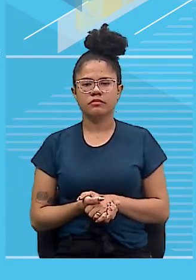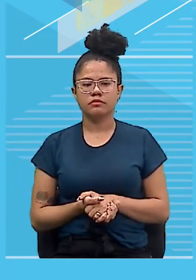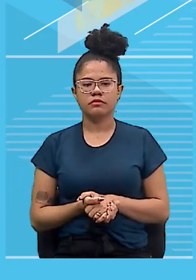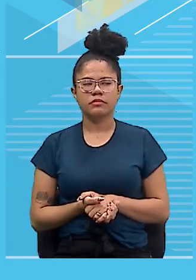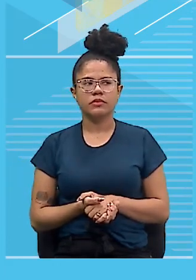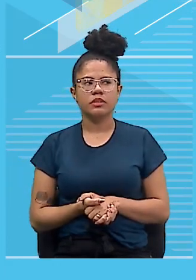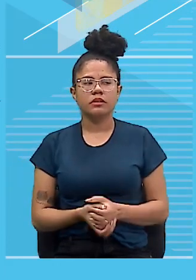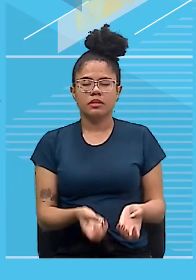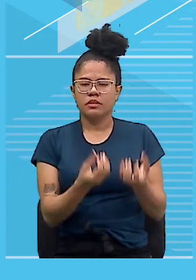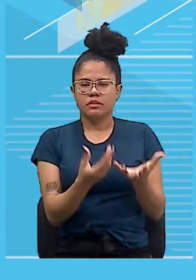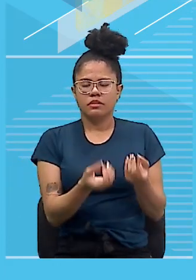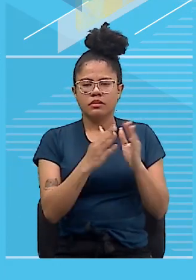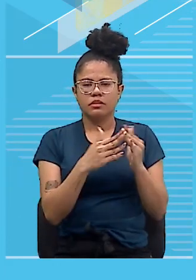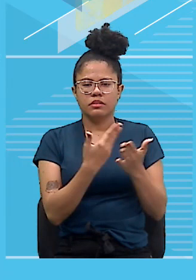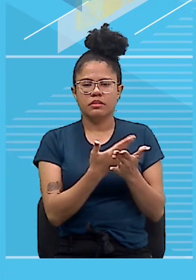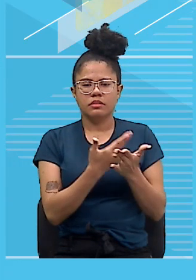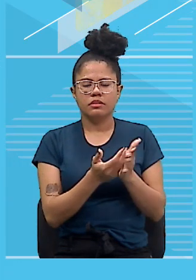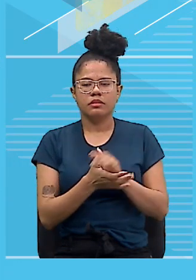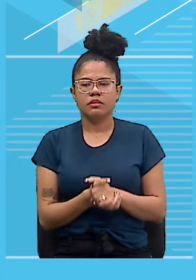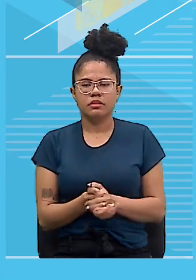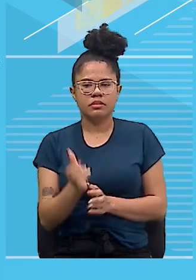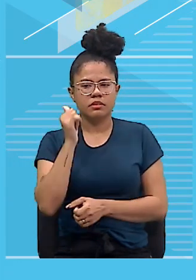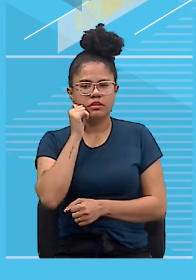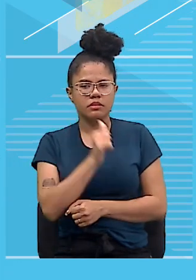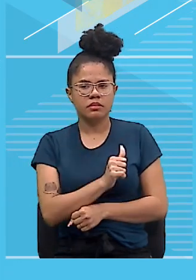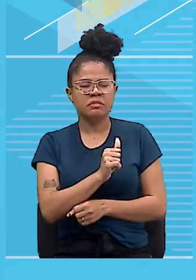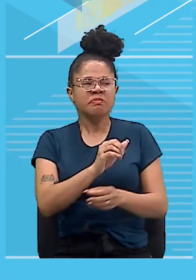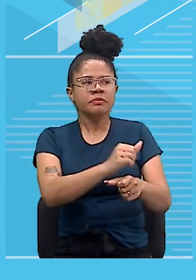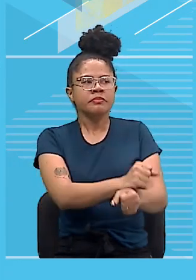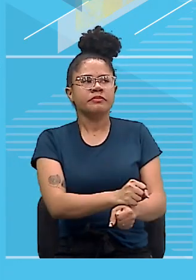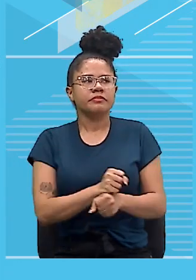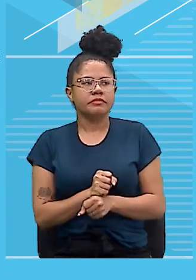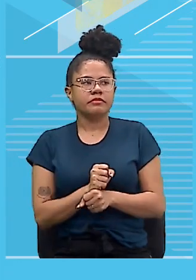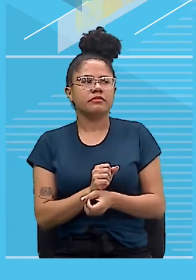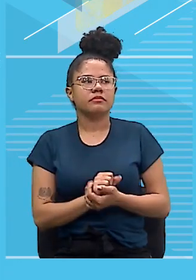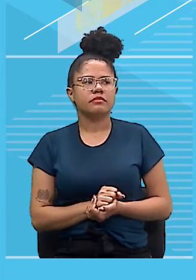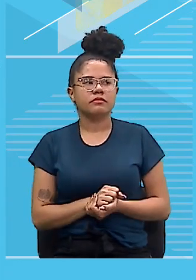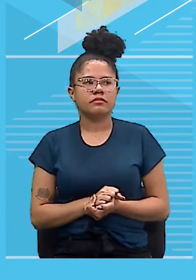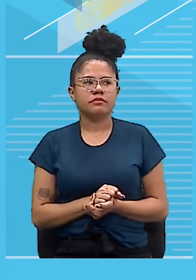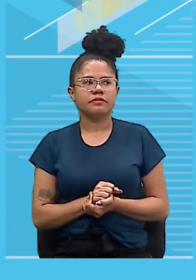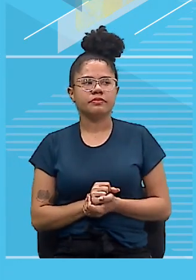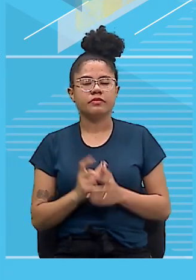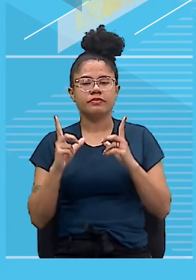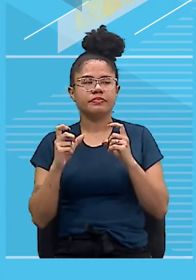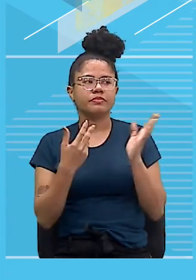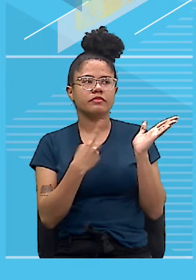queimaram a escola as meninas foram capturadas Olha a foto delas aqui ó